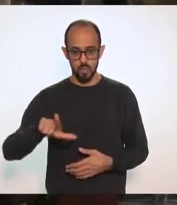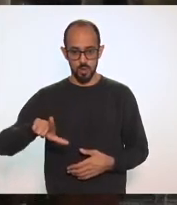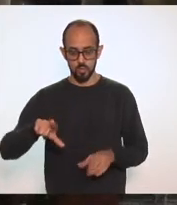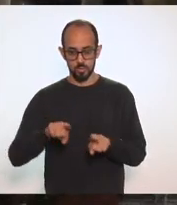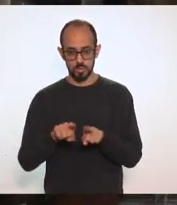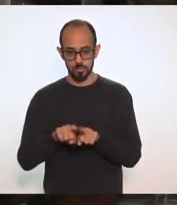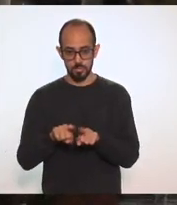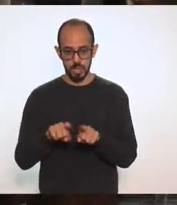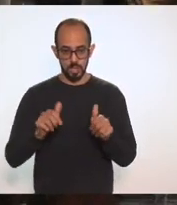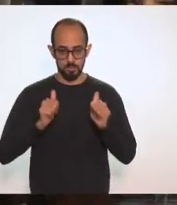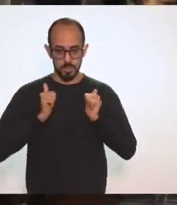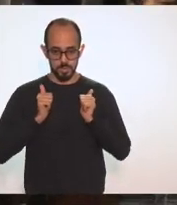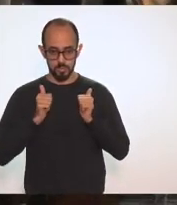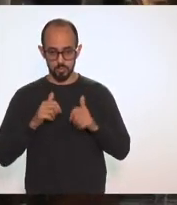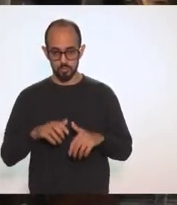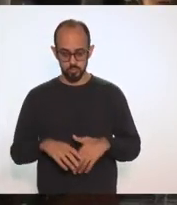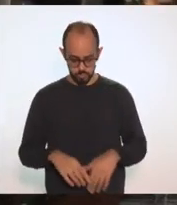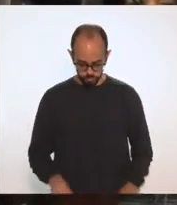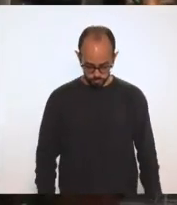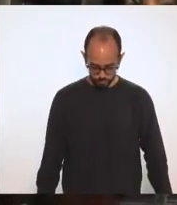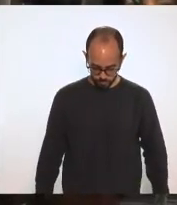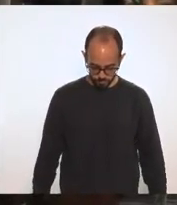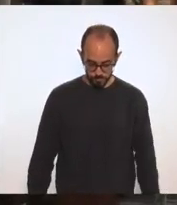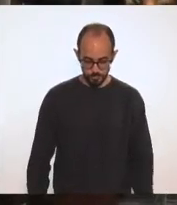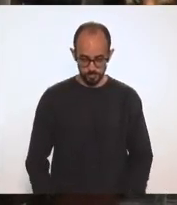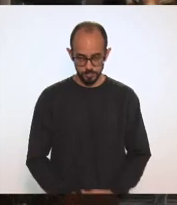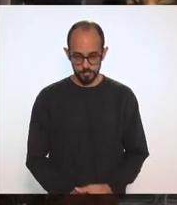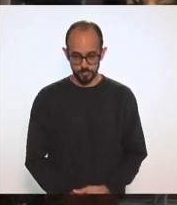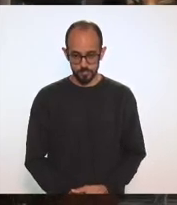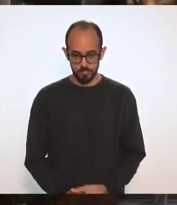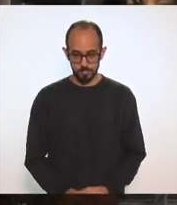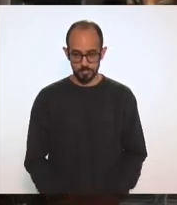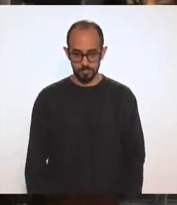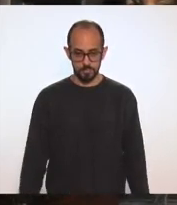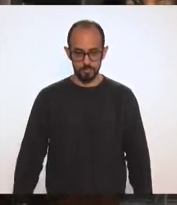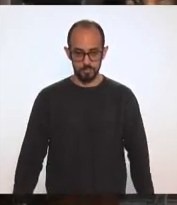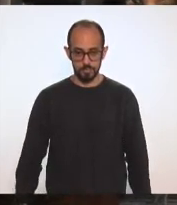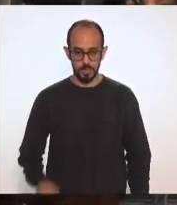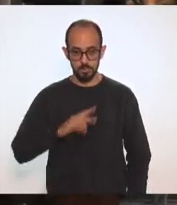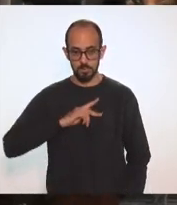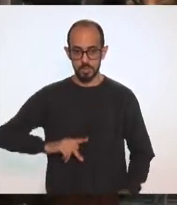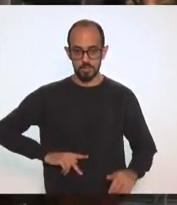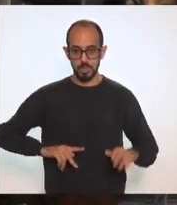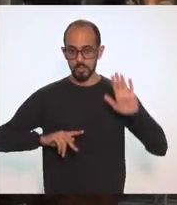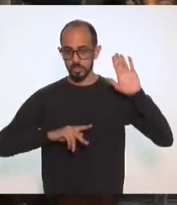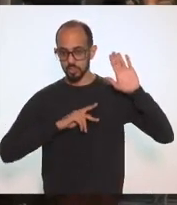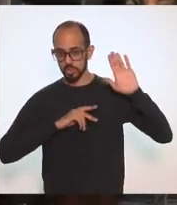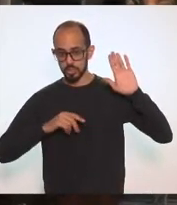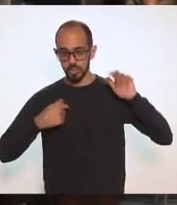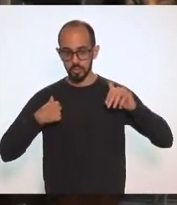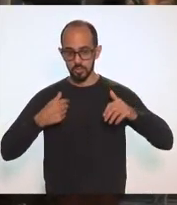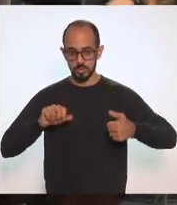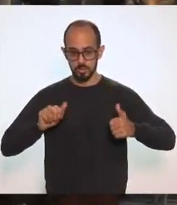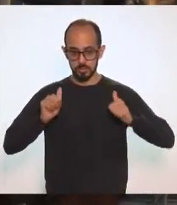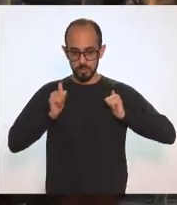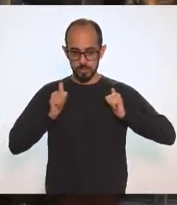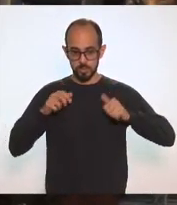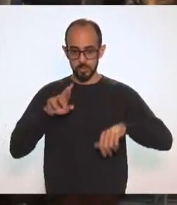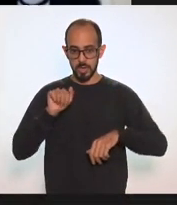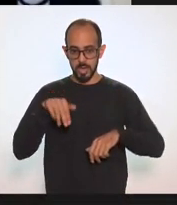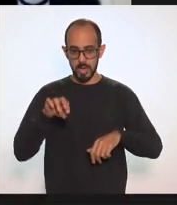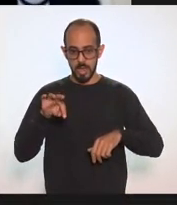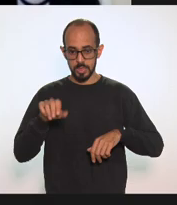abstenção. Serafim. Anuncie. Presidente, presidente. Abstenção também. Abstenção, Renata Souza,